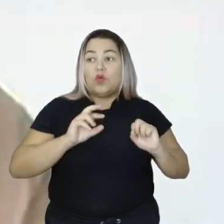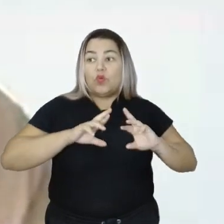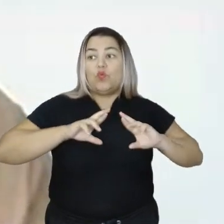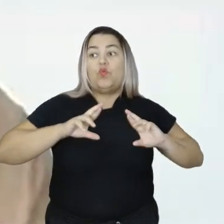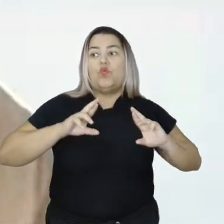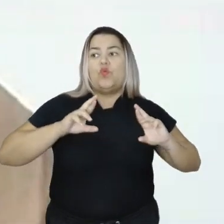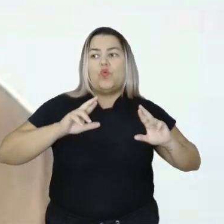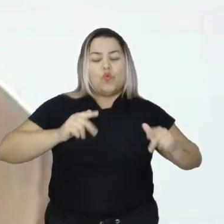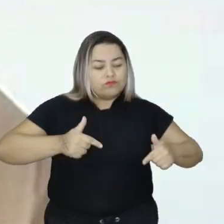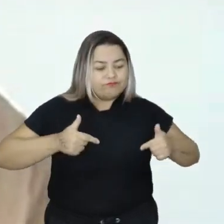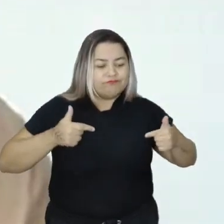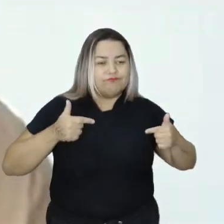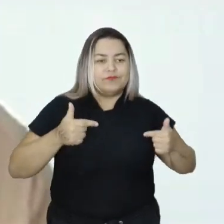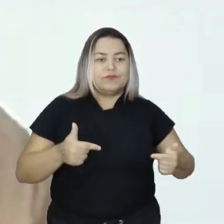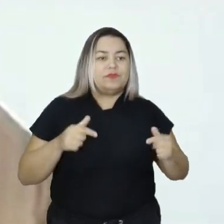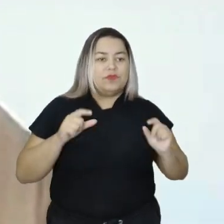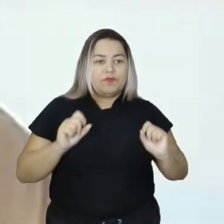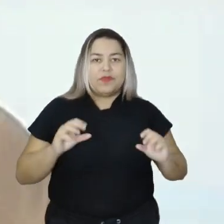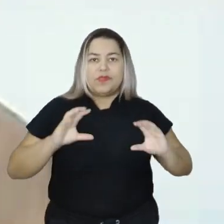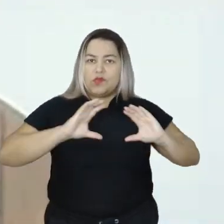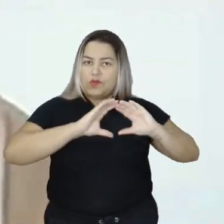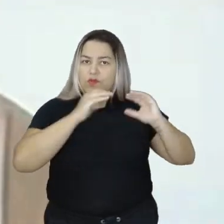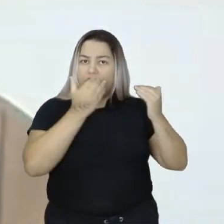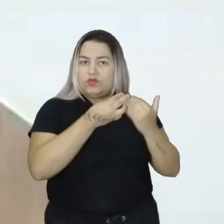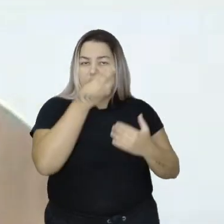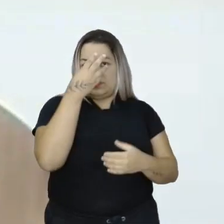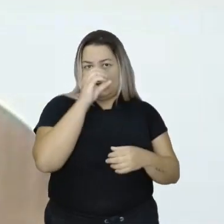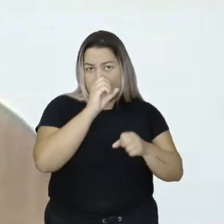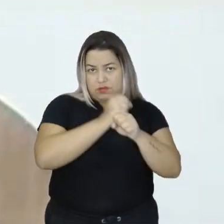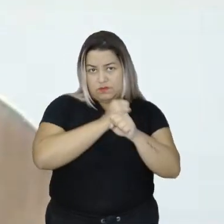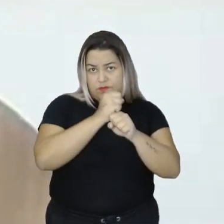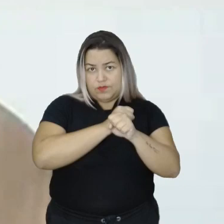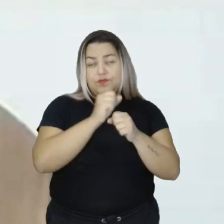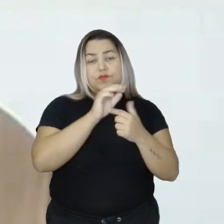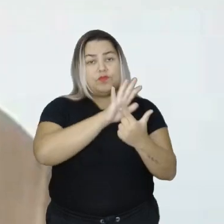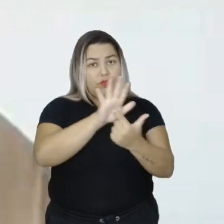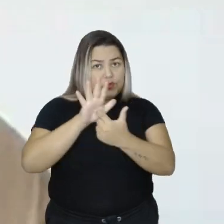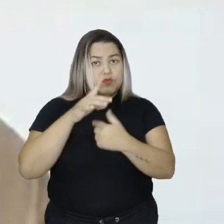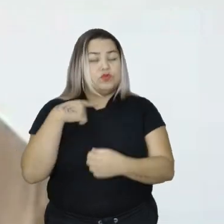que esse congresso de 30 anos mostrou que nós